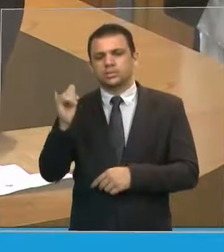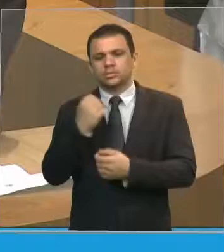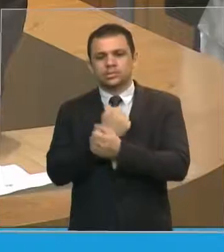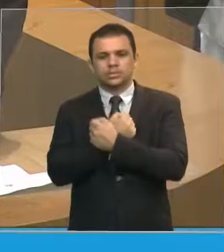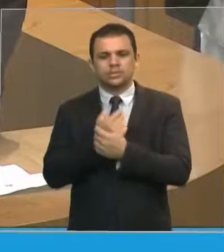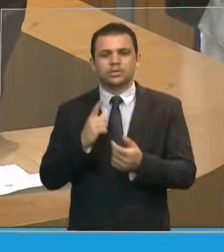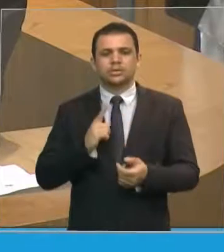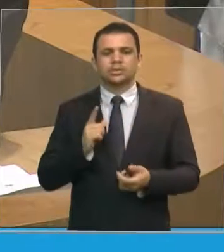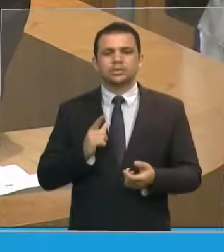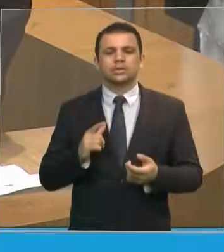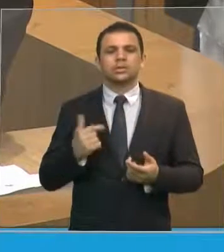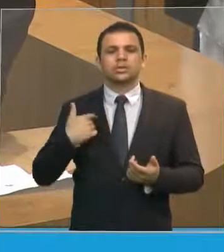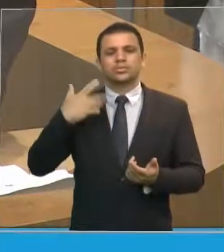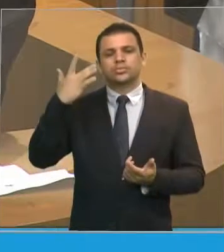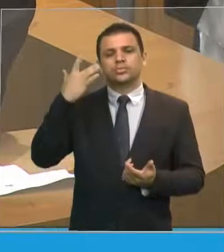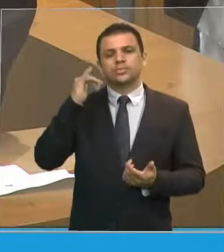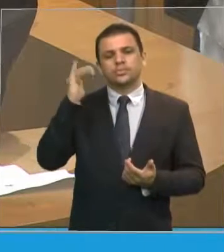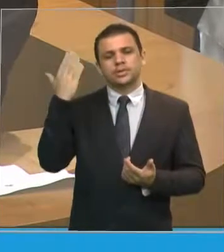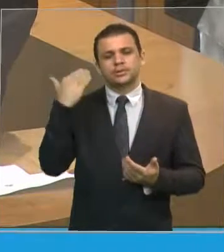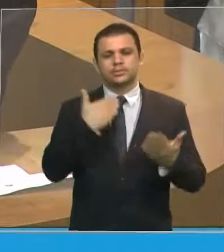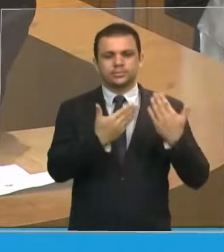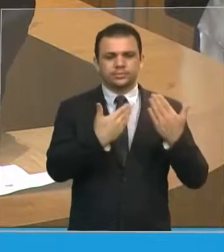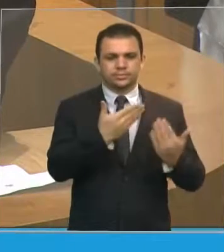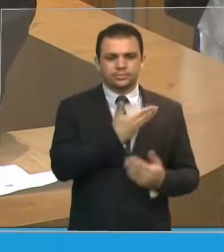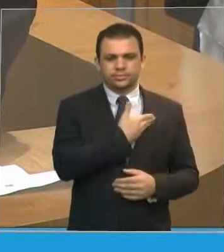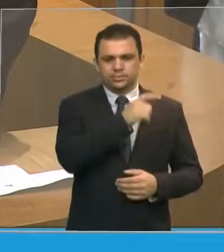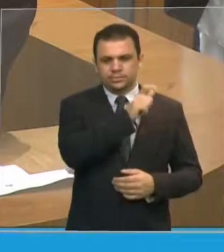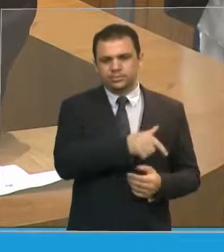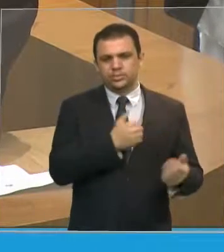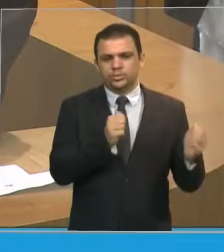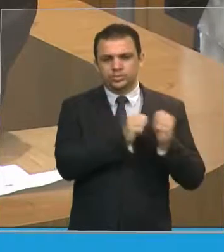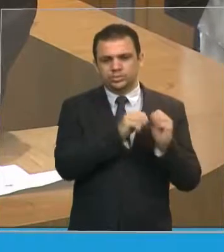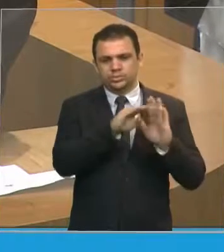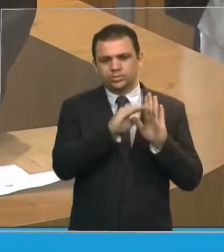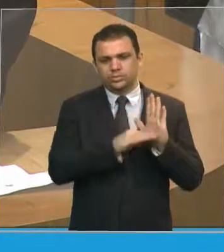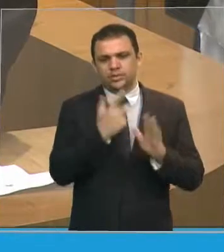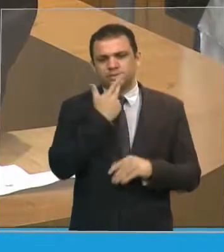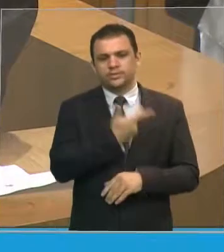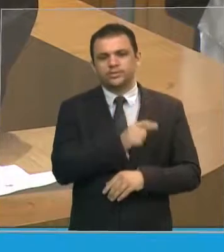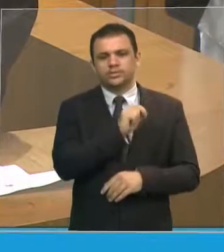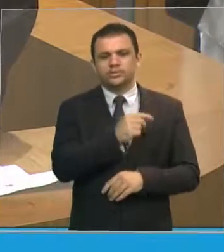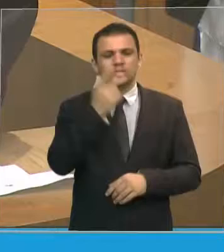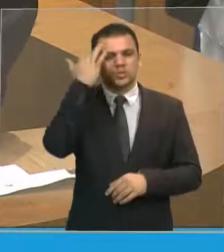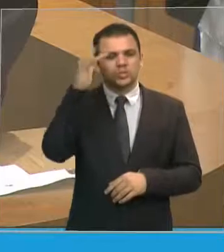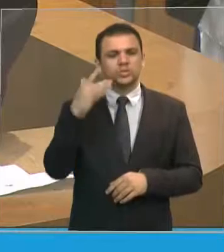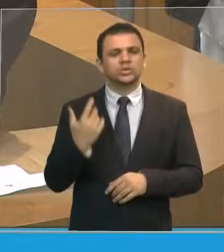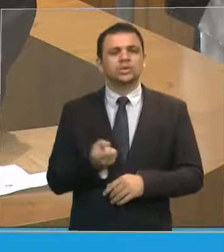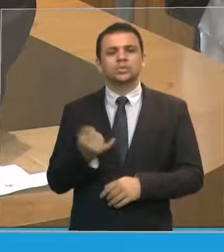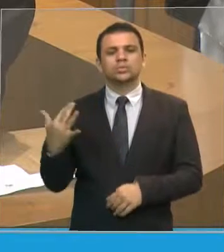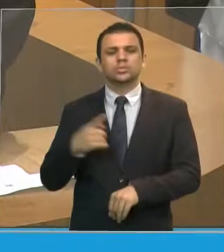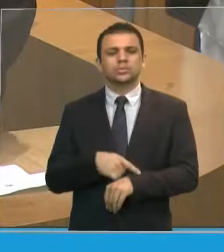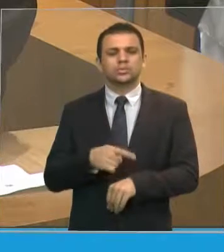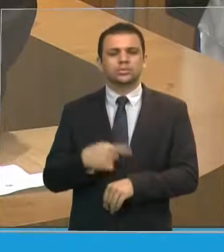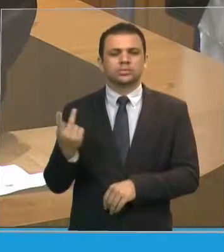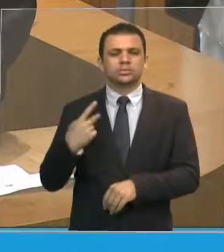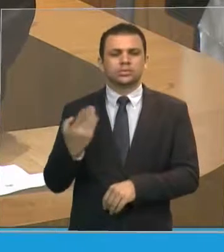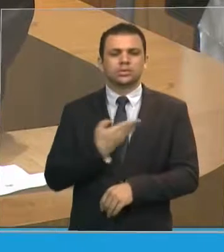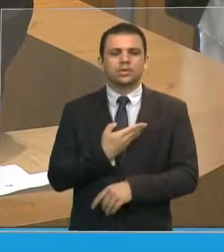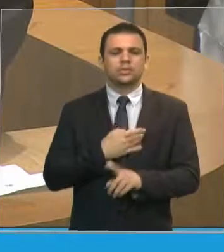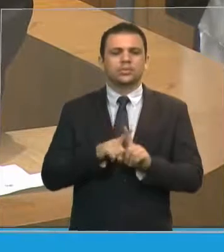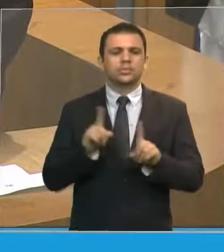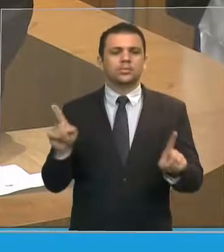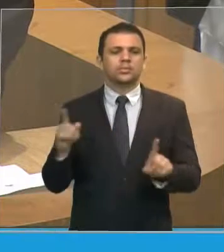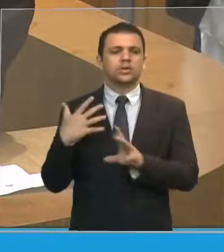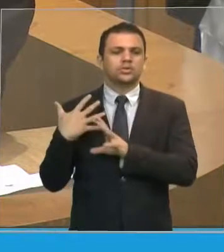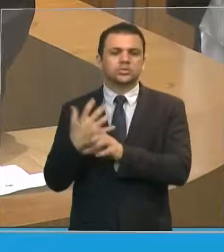tempo da amizade nossa, mas acho que vão aí 9 a 10 décadas de amizade só de Igreja